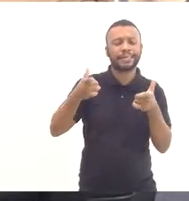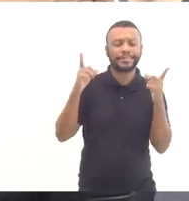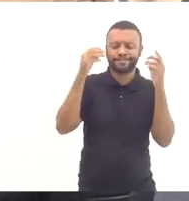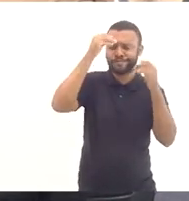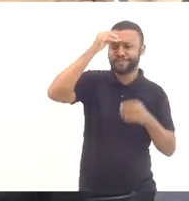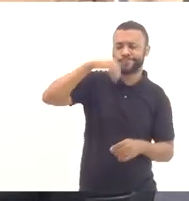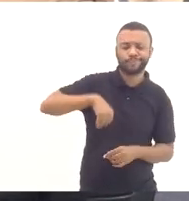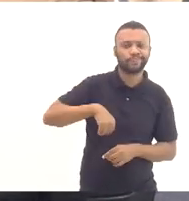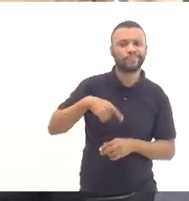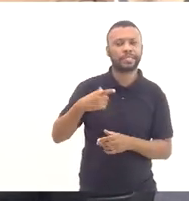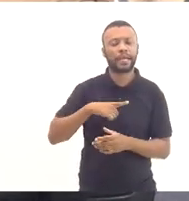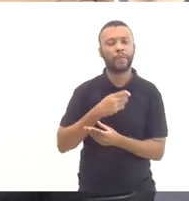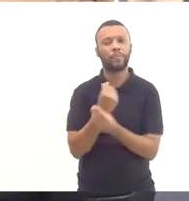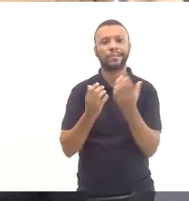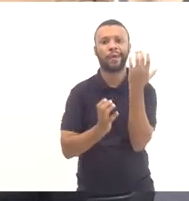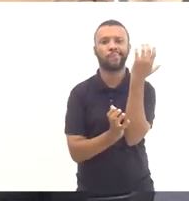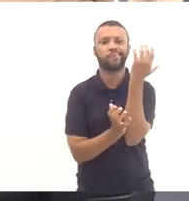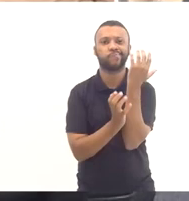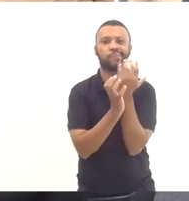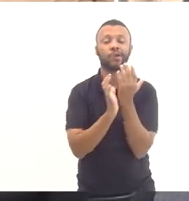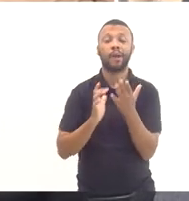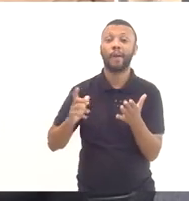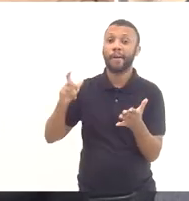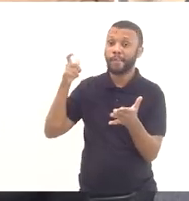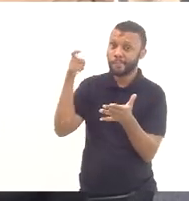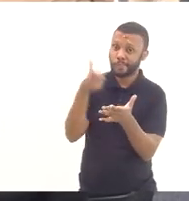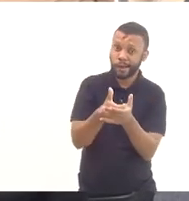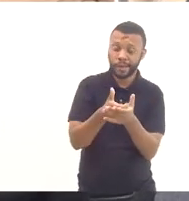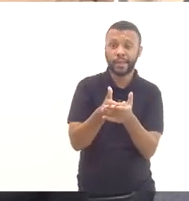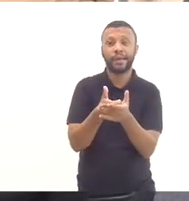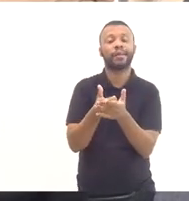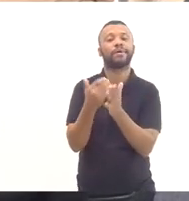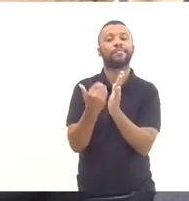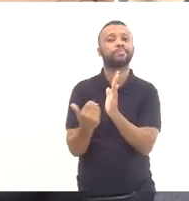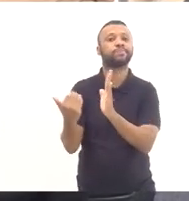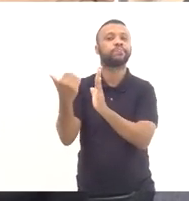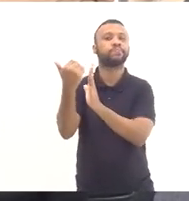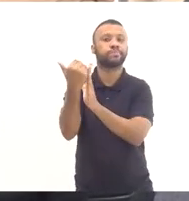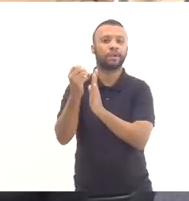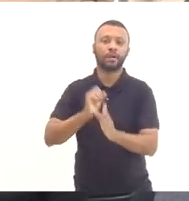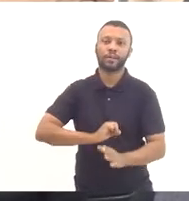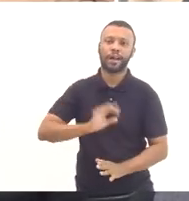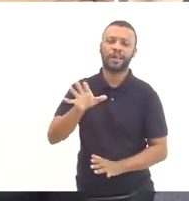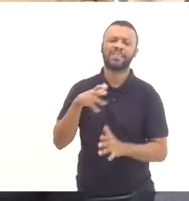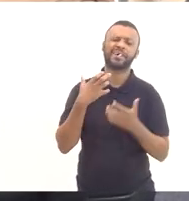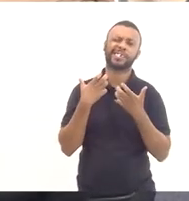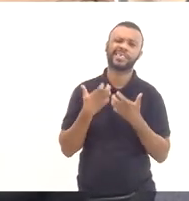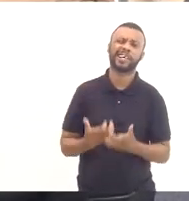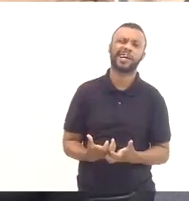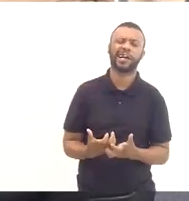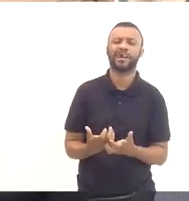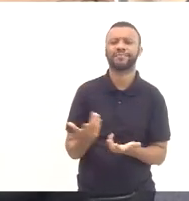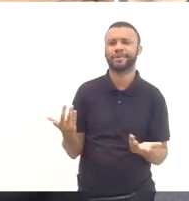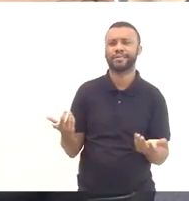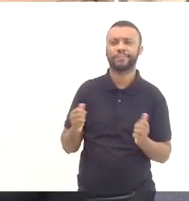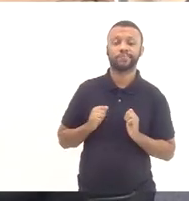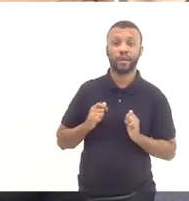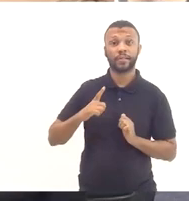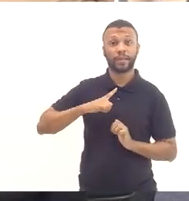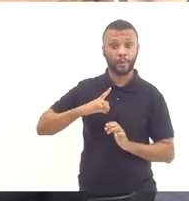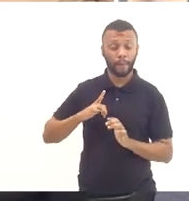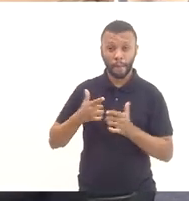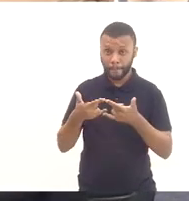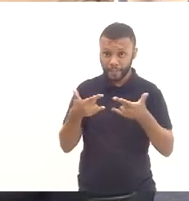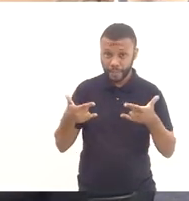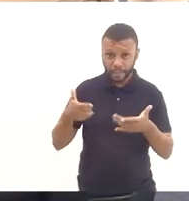impostas eu já paguei passagem cheia para brigar depois que a companhia por cansaço por desgaste né tô até com uma passagem cheia